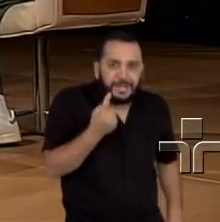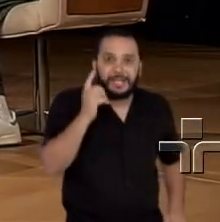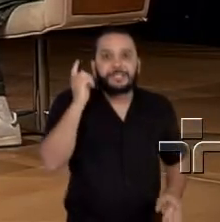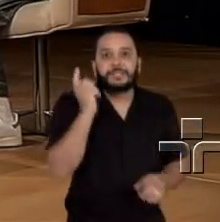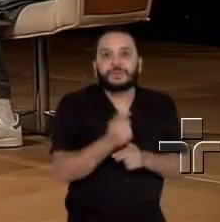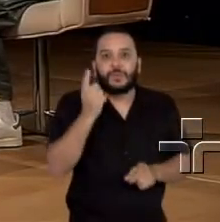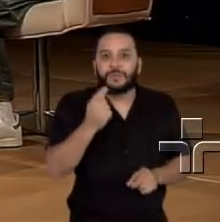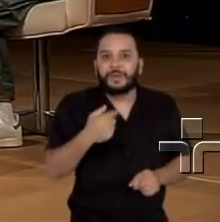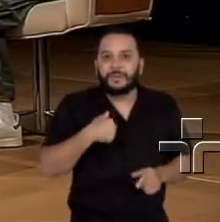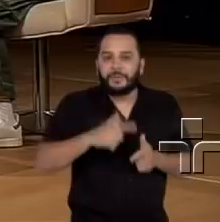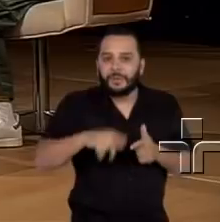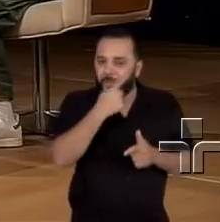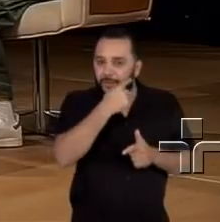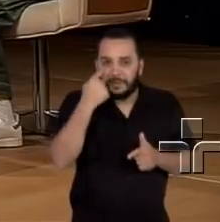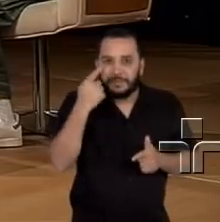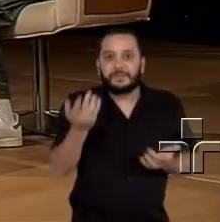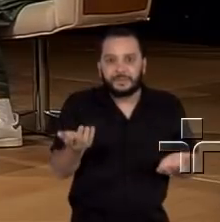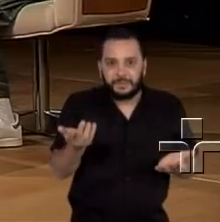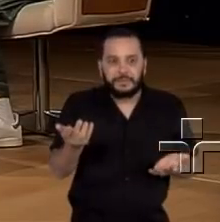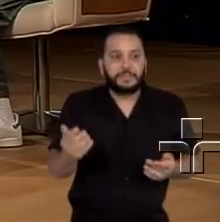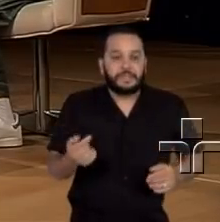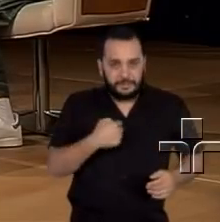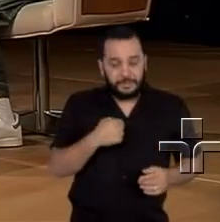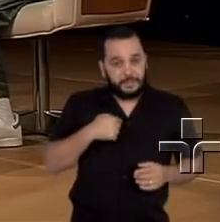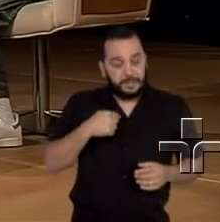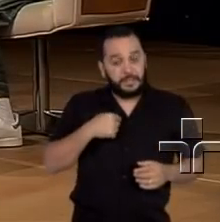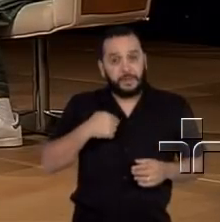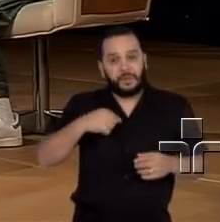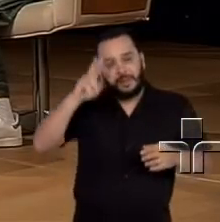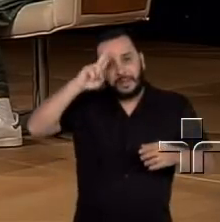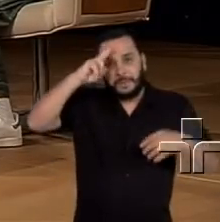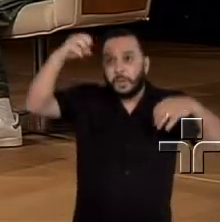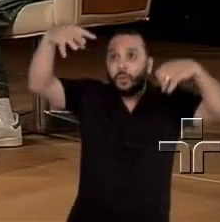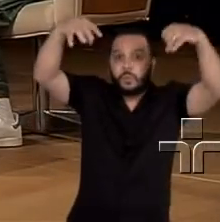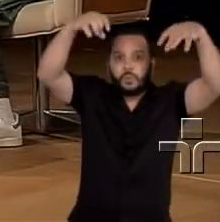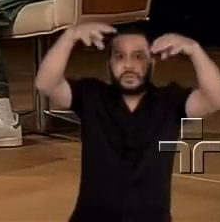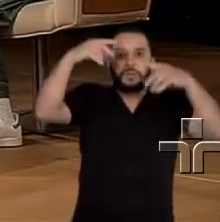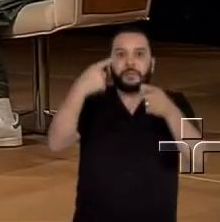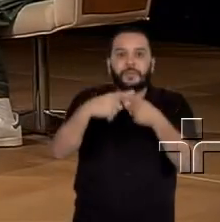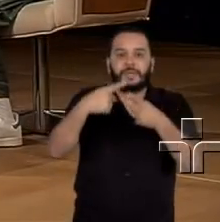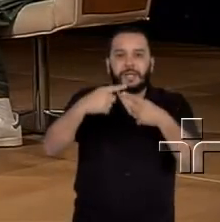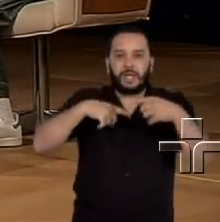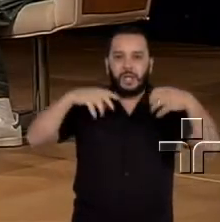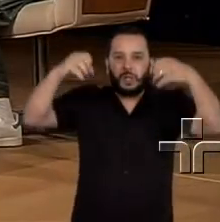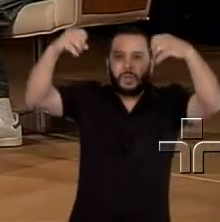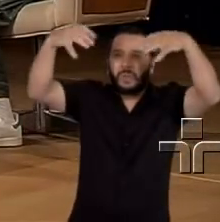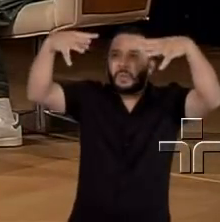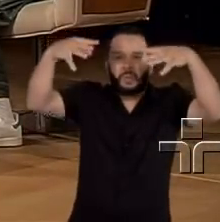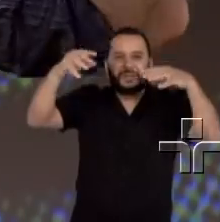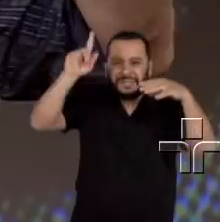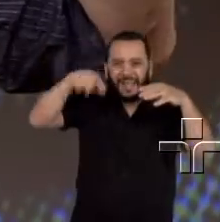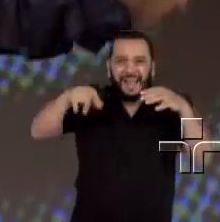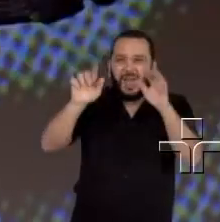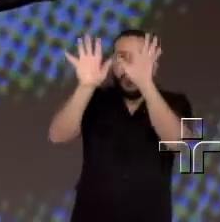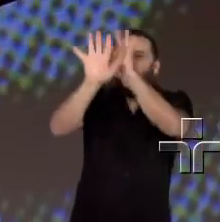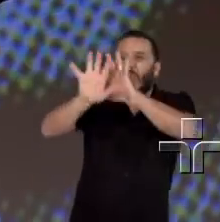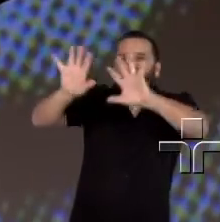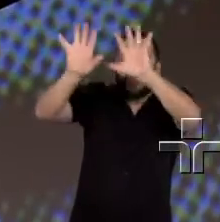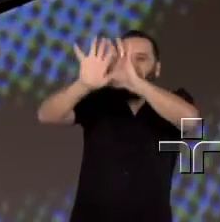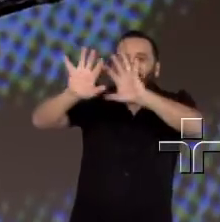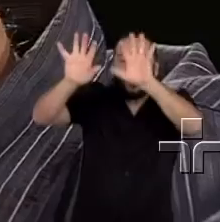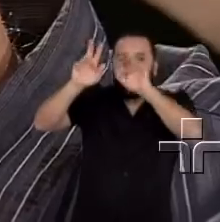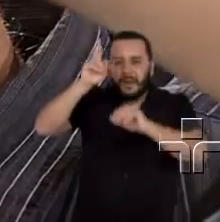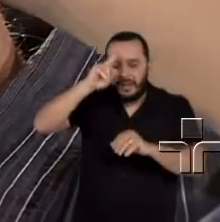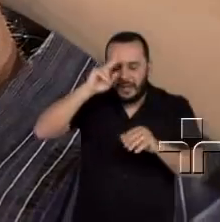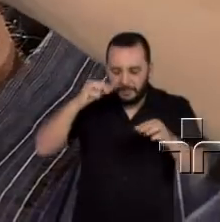Eu me lembro das luzes, né? Porque quando a gente é muito míope, a luz nunca tem nitidez, é sempre um borrão, né? E eu me